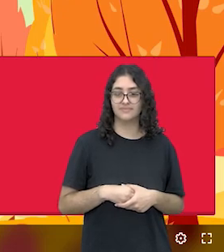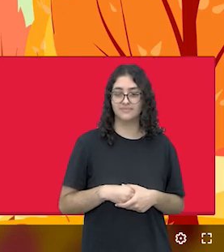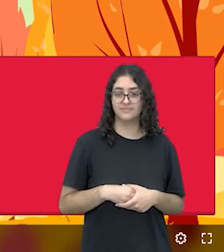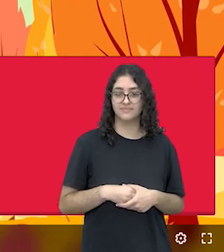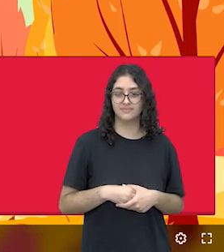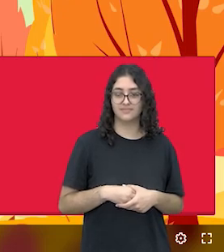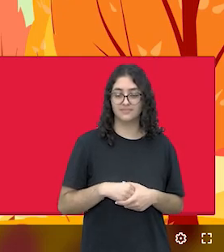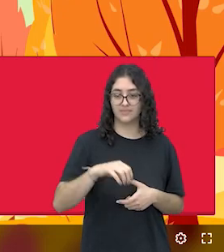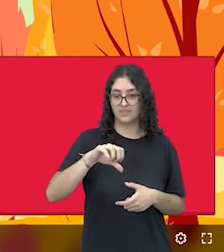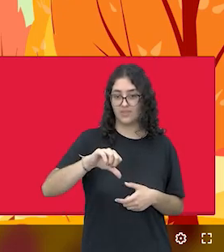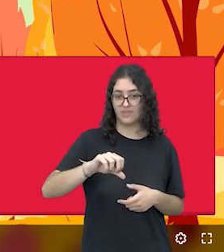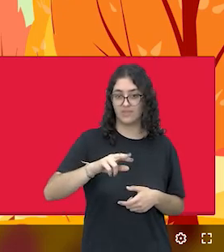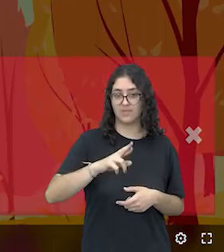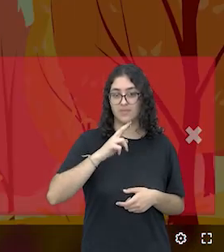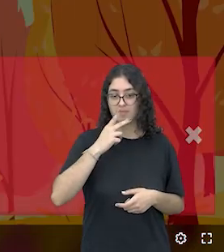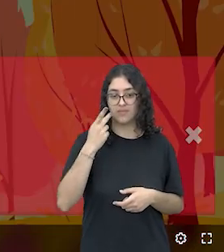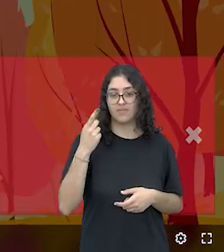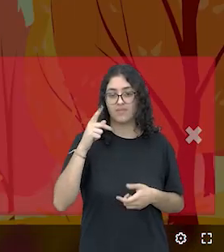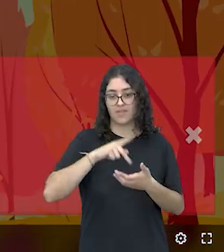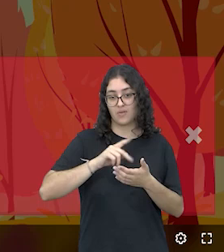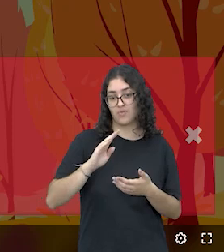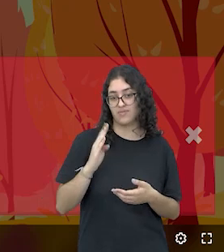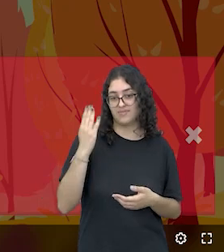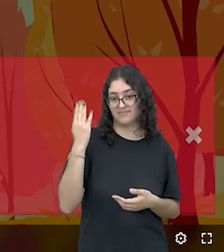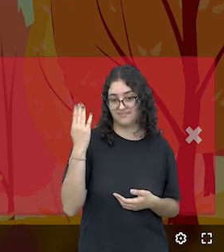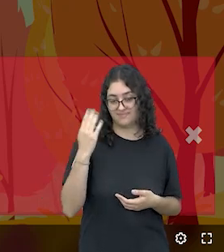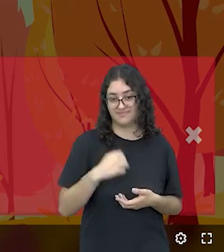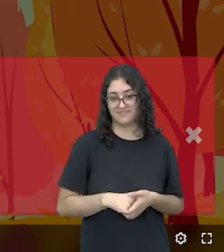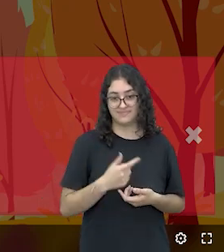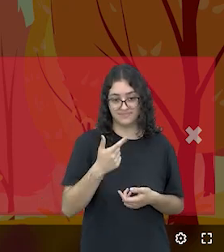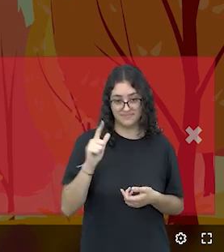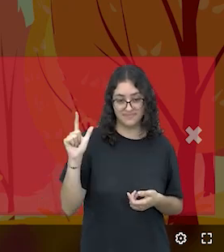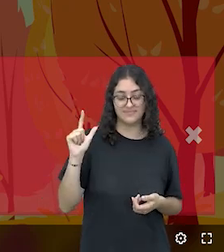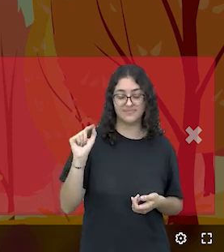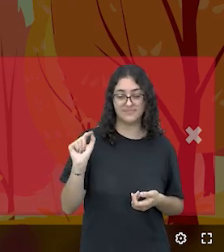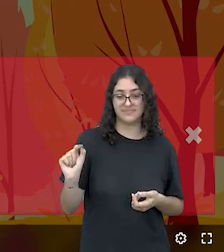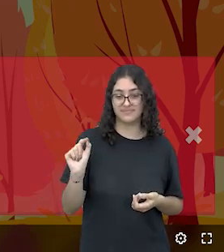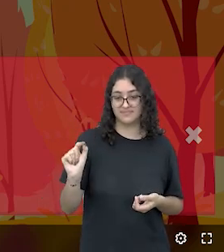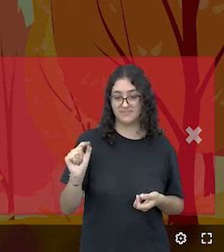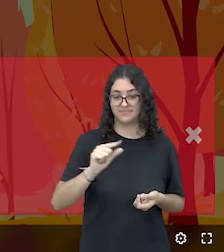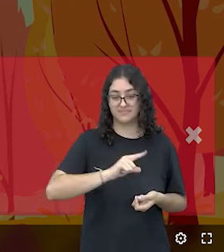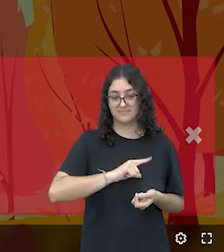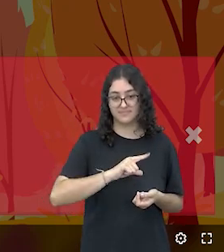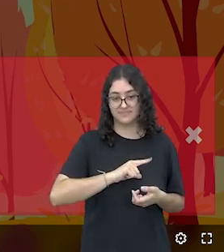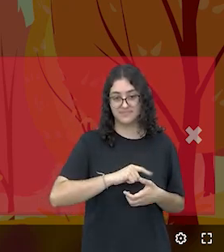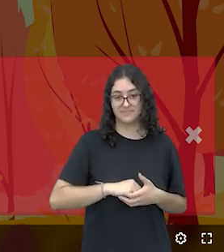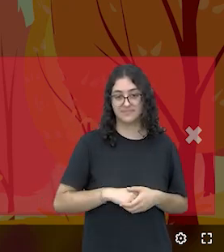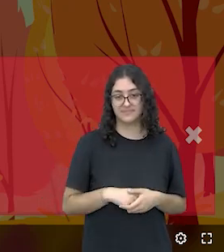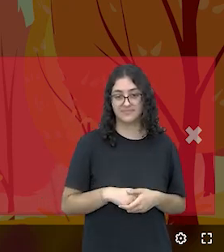9 respostas. Aí ele vai para o próximo, aí ele já dá